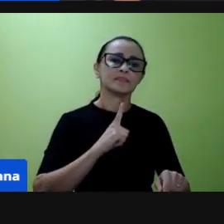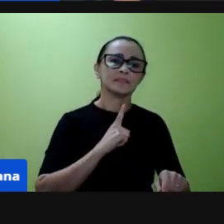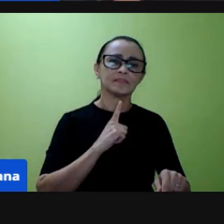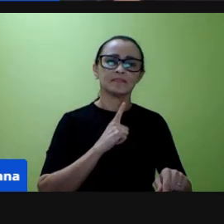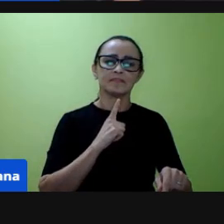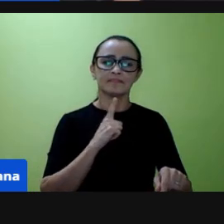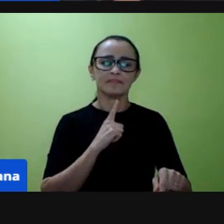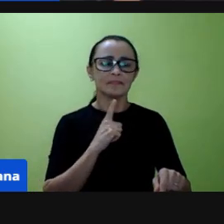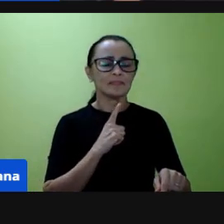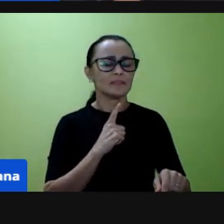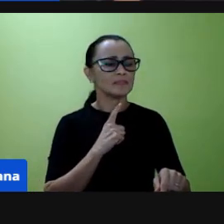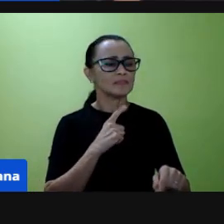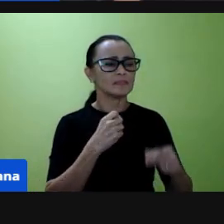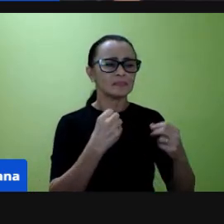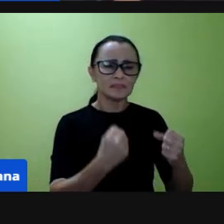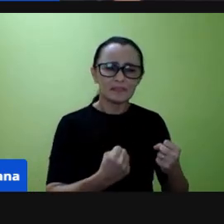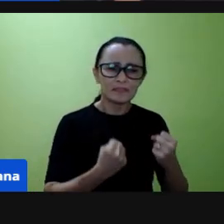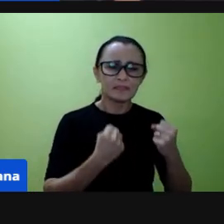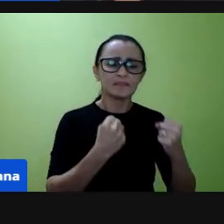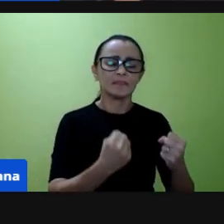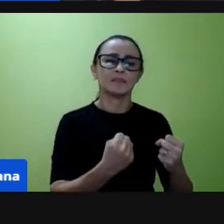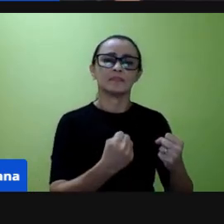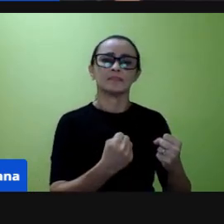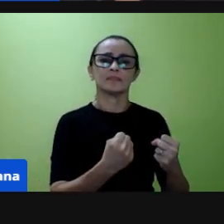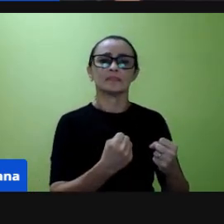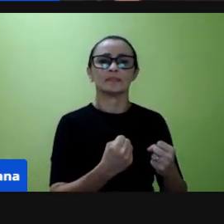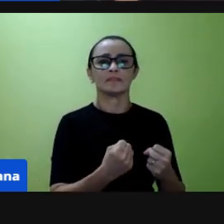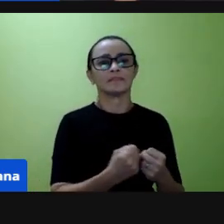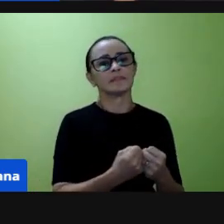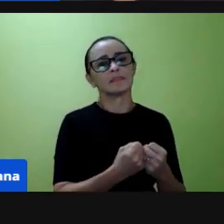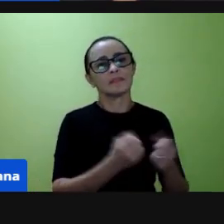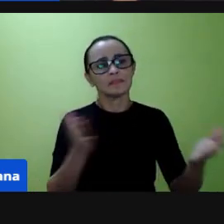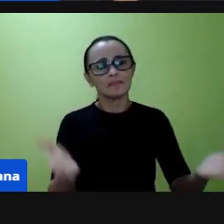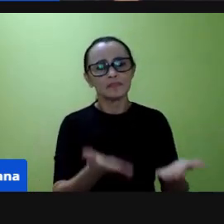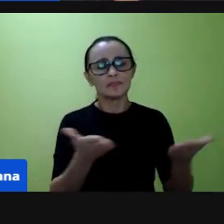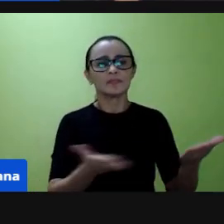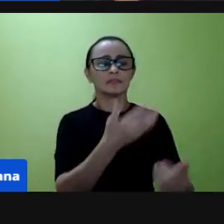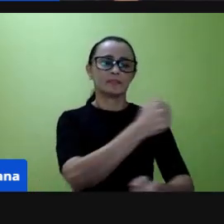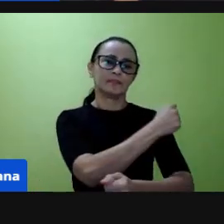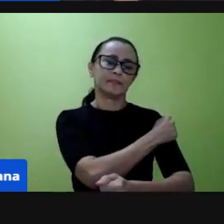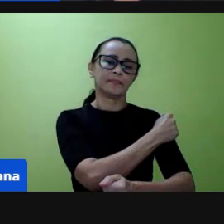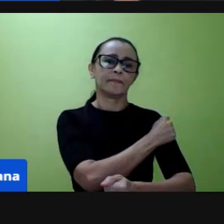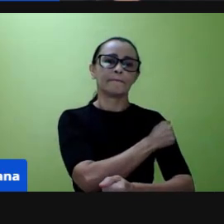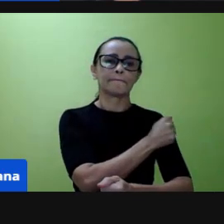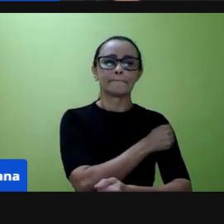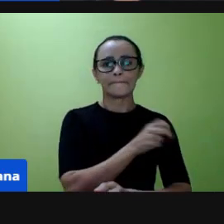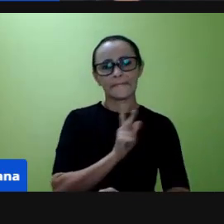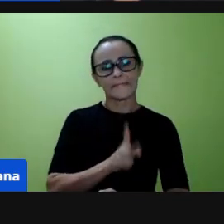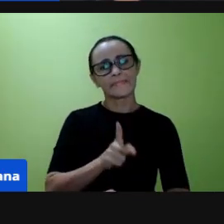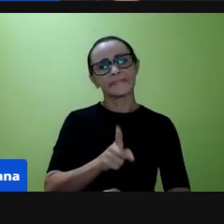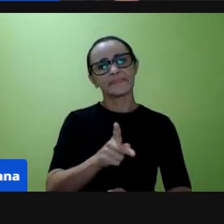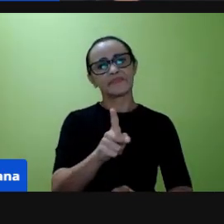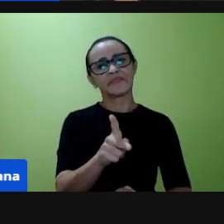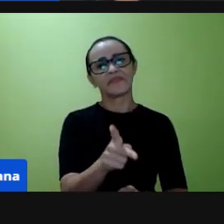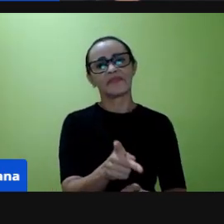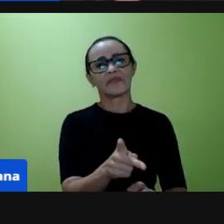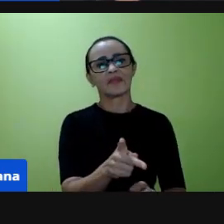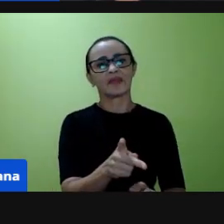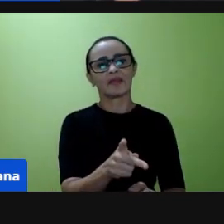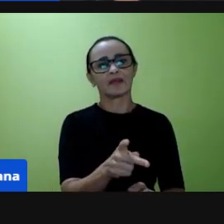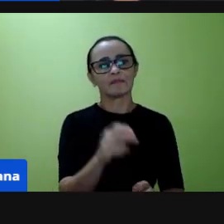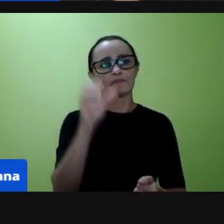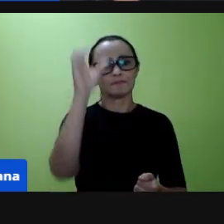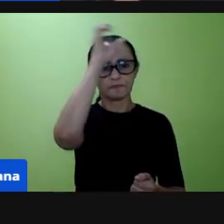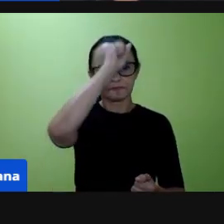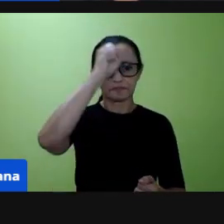tendo para trazer o aluno para a sala de aula, para interagir com esse aluno, né? Esse desafio de aprender